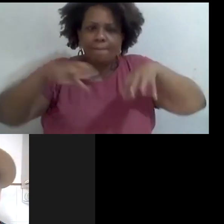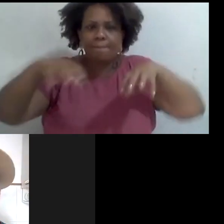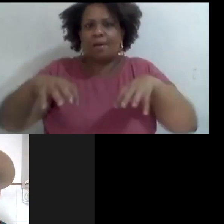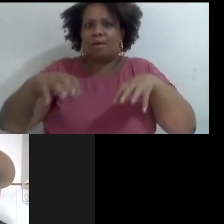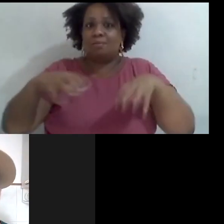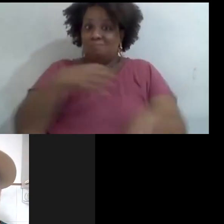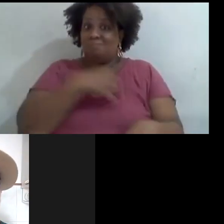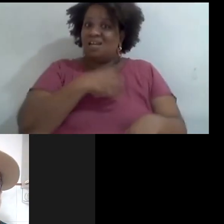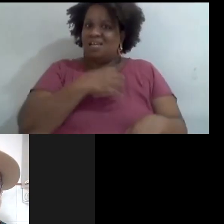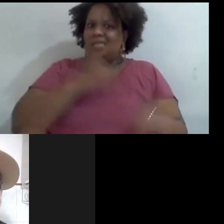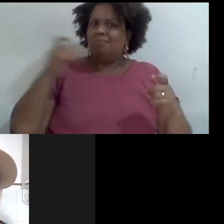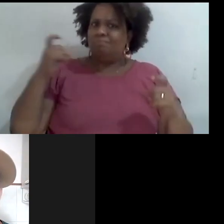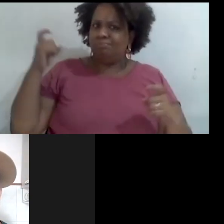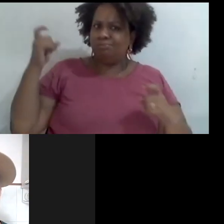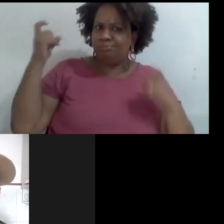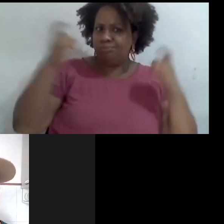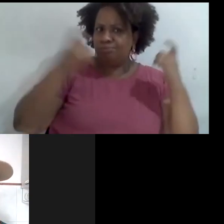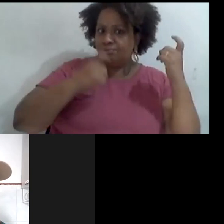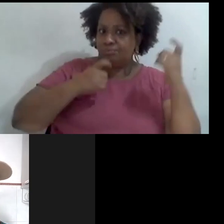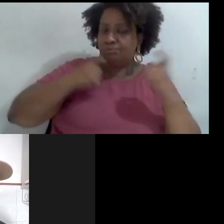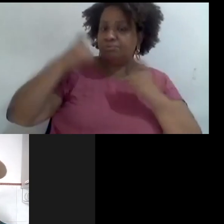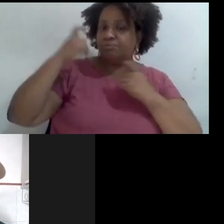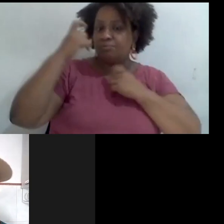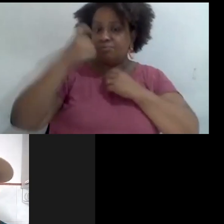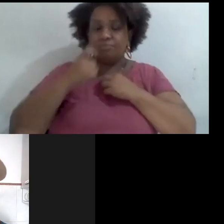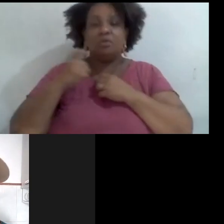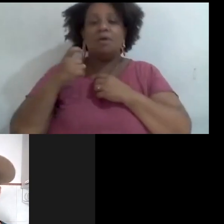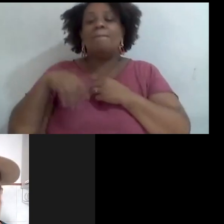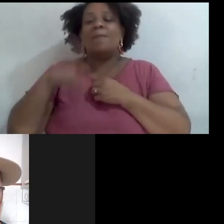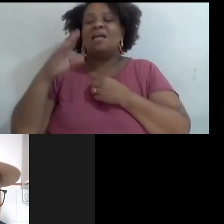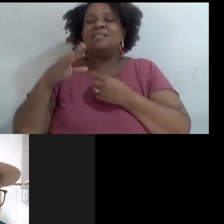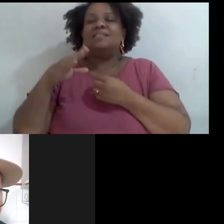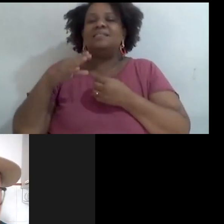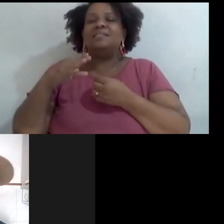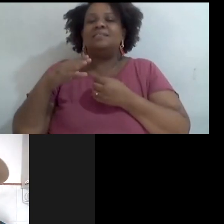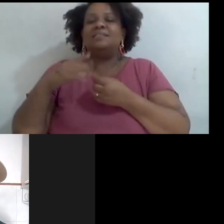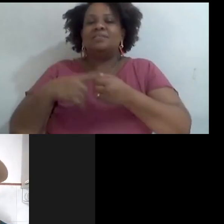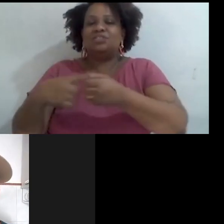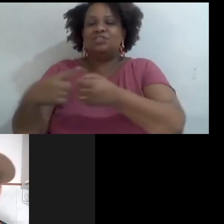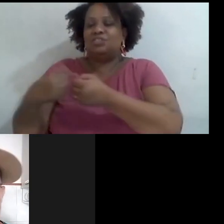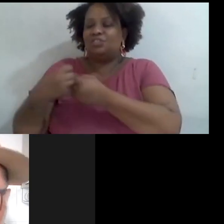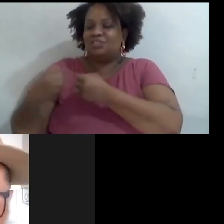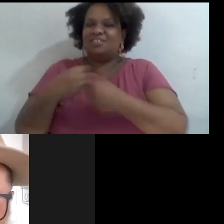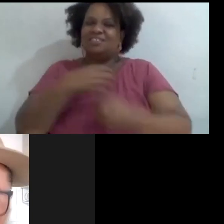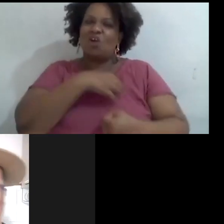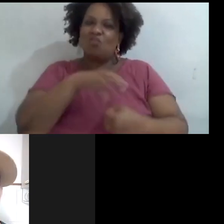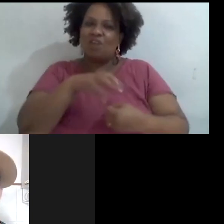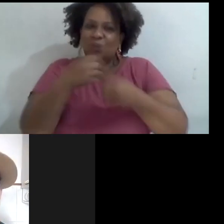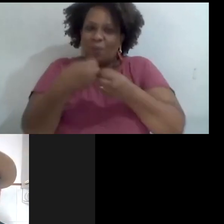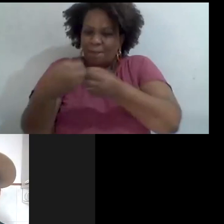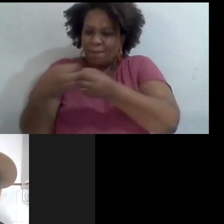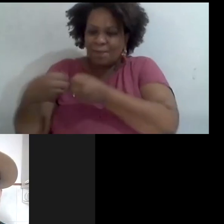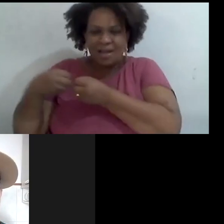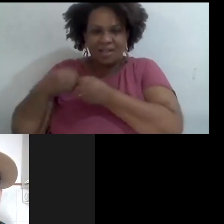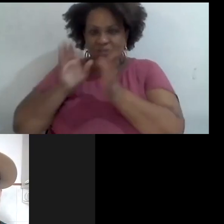Bahia em relação a atender mais as cidades próximas a Salvador, os territórios mais próximos a